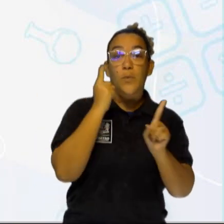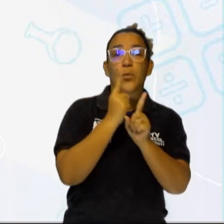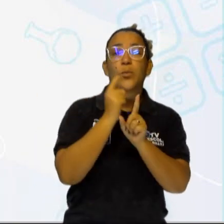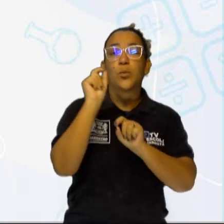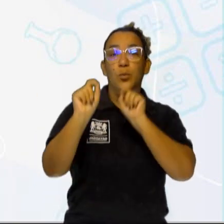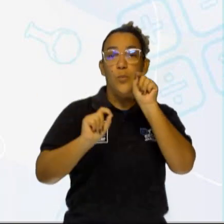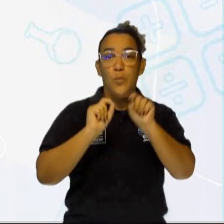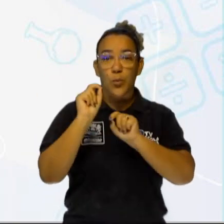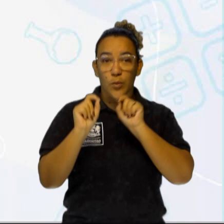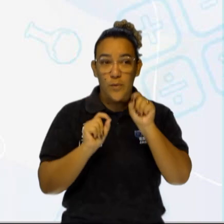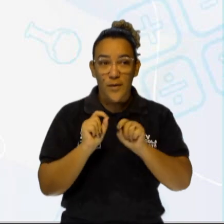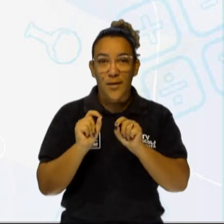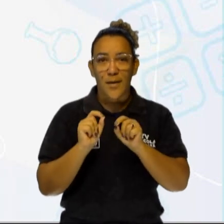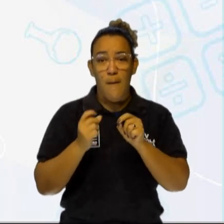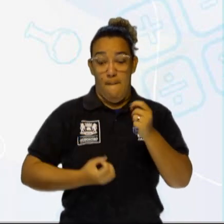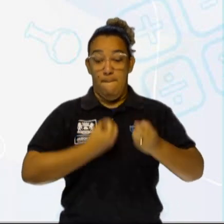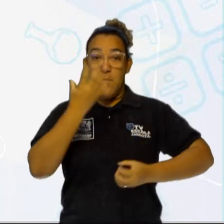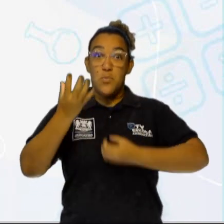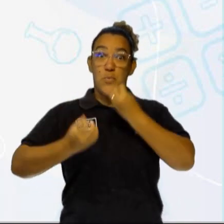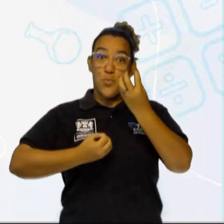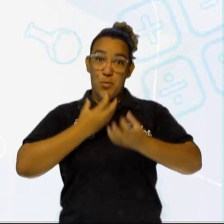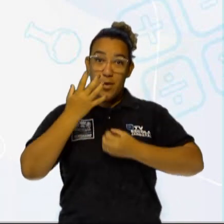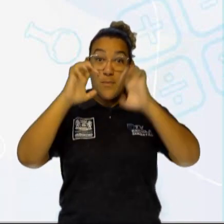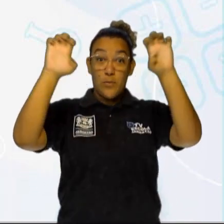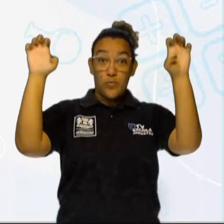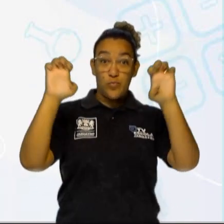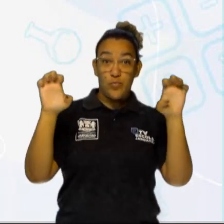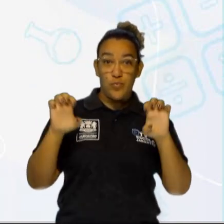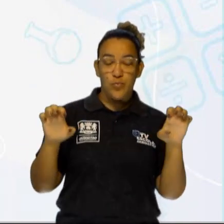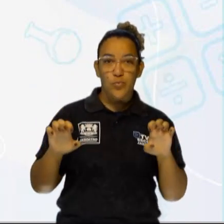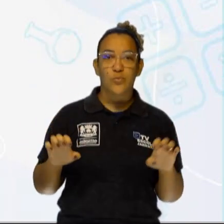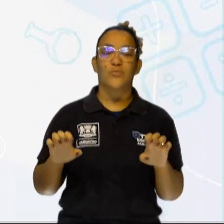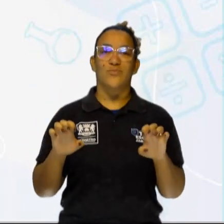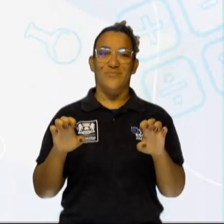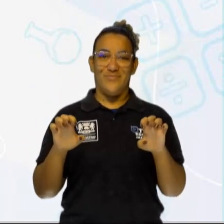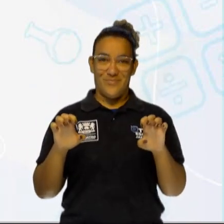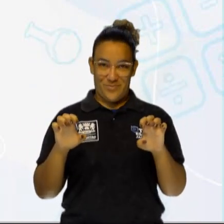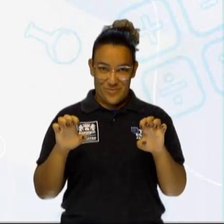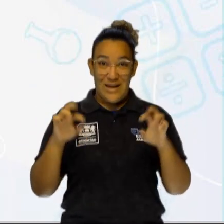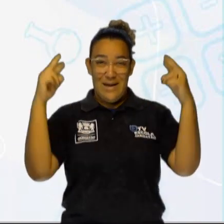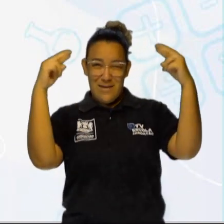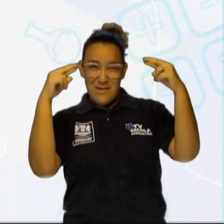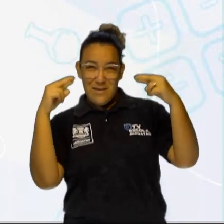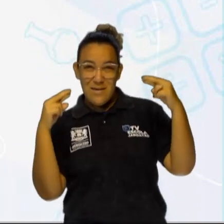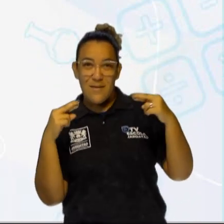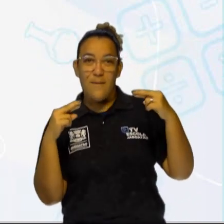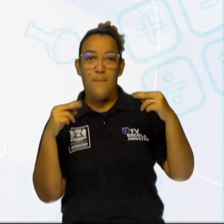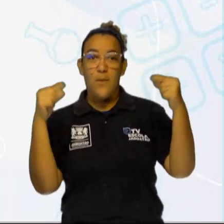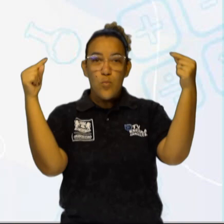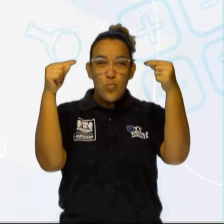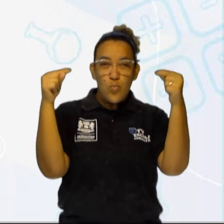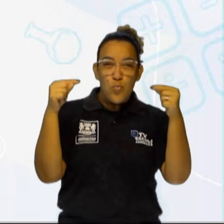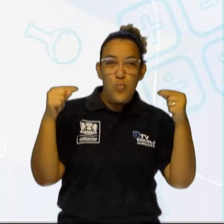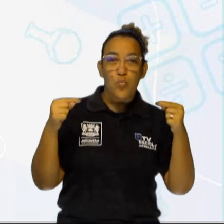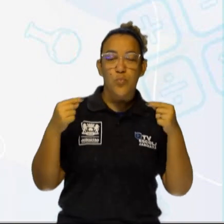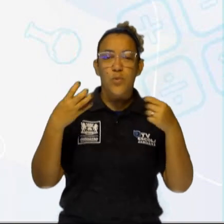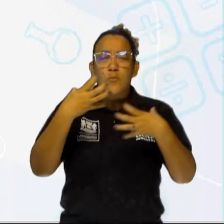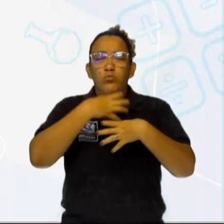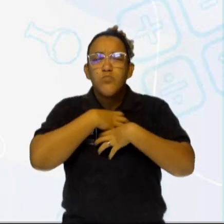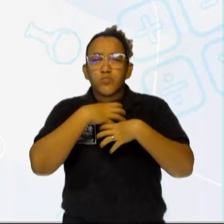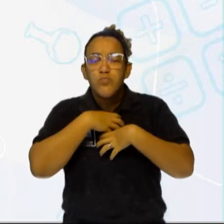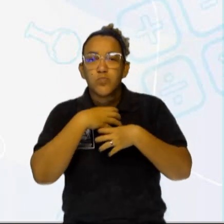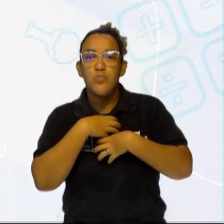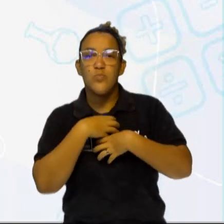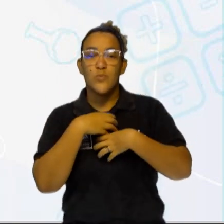um poema, né? A estrutura aqui versificada, trazendo para a gente aí as impressões como lidar